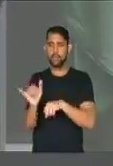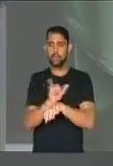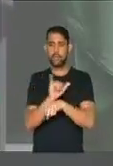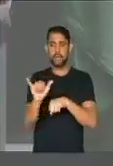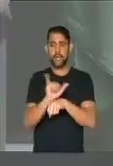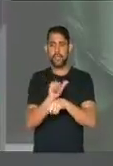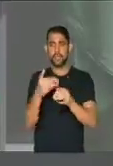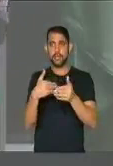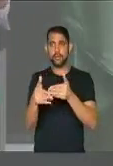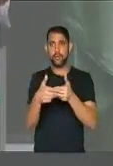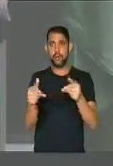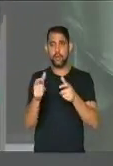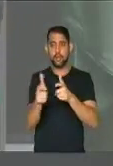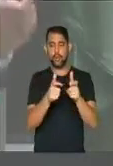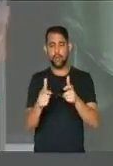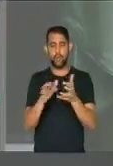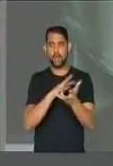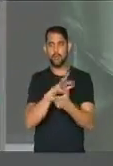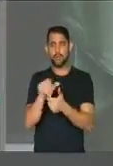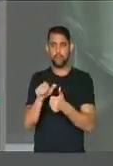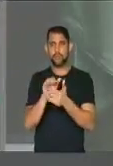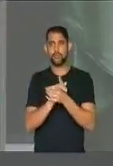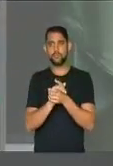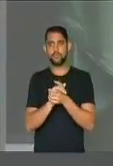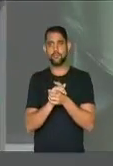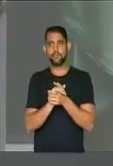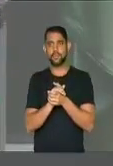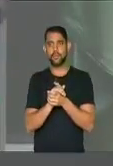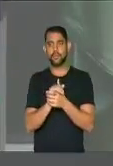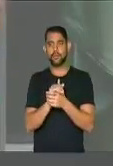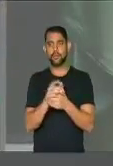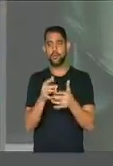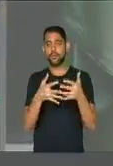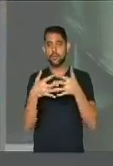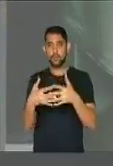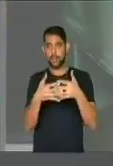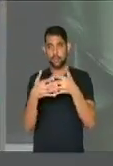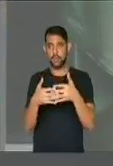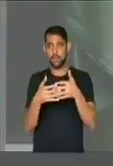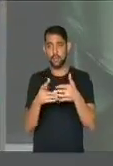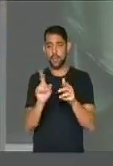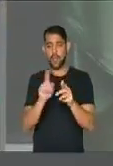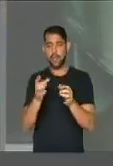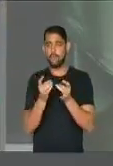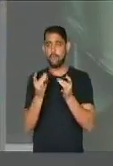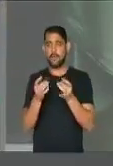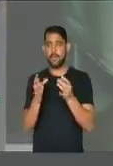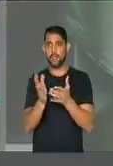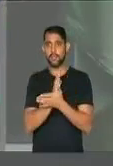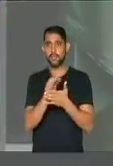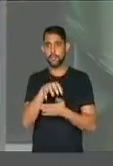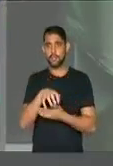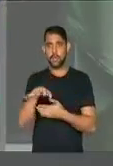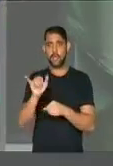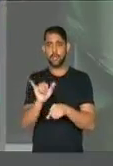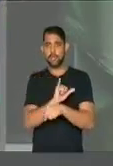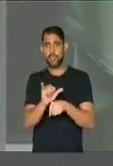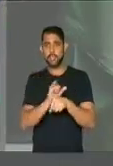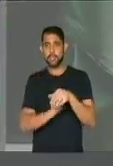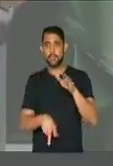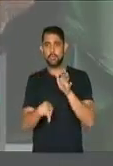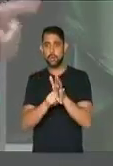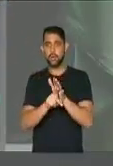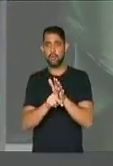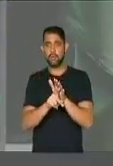estratégica em qualquer lugar do planeta. Nos Estados Unidos, eles não abrem mão de setores